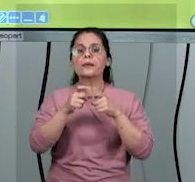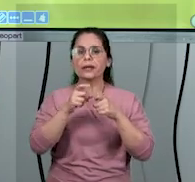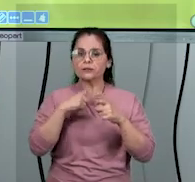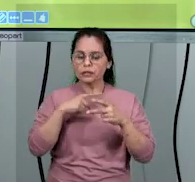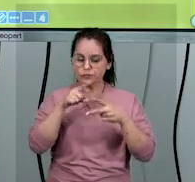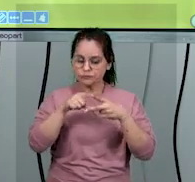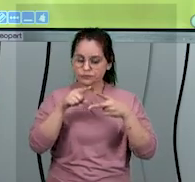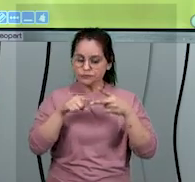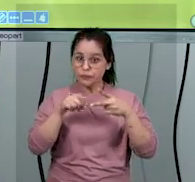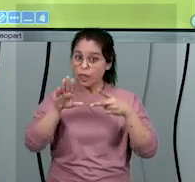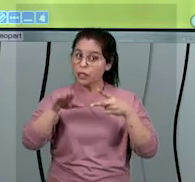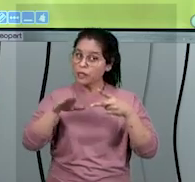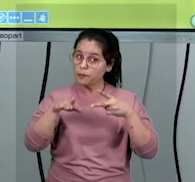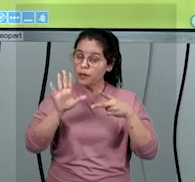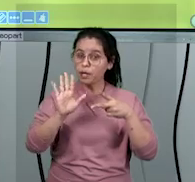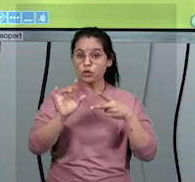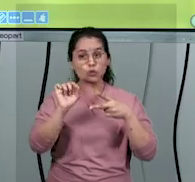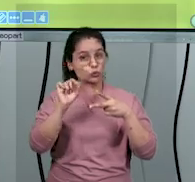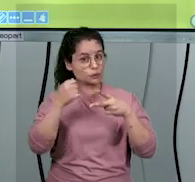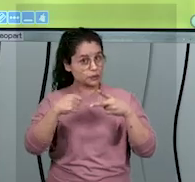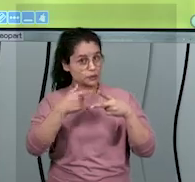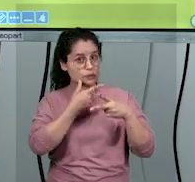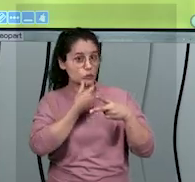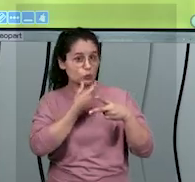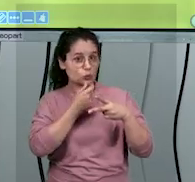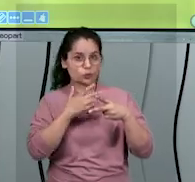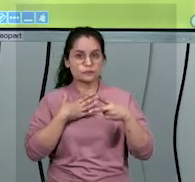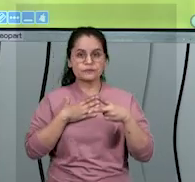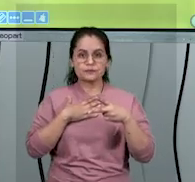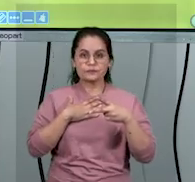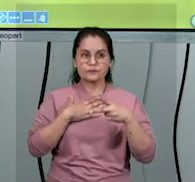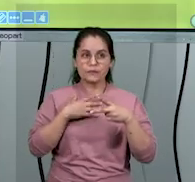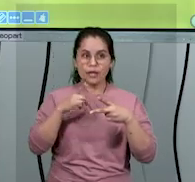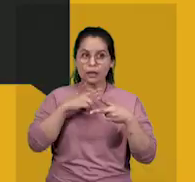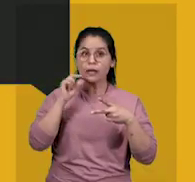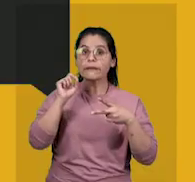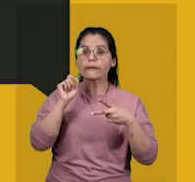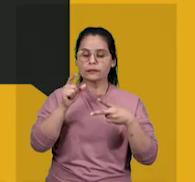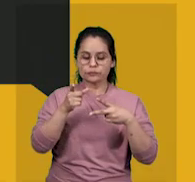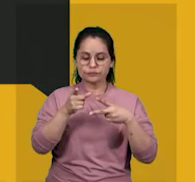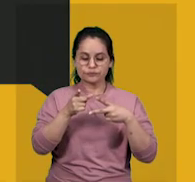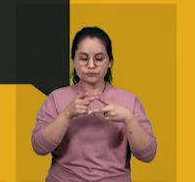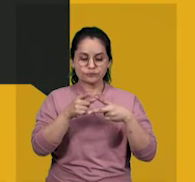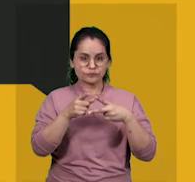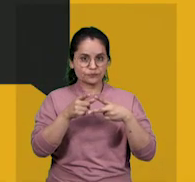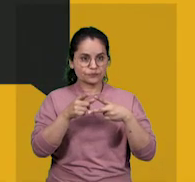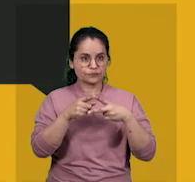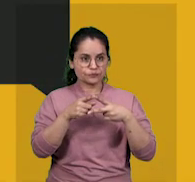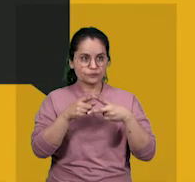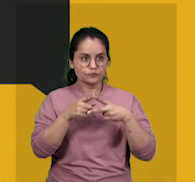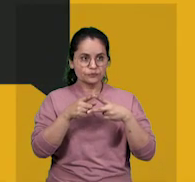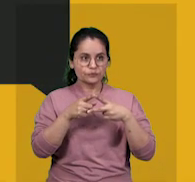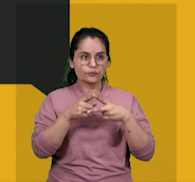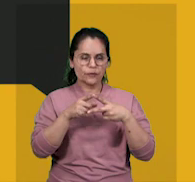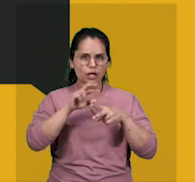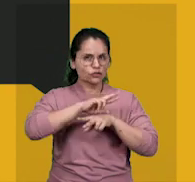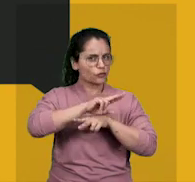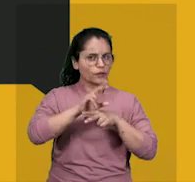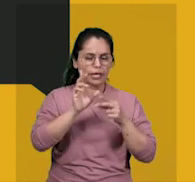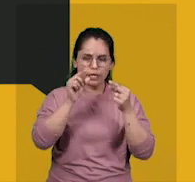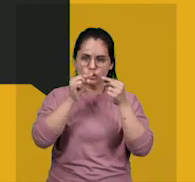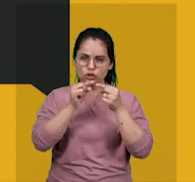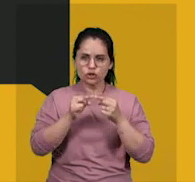que a pessoa vai cuidar, Então, veja só, nós temos diferentes